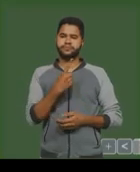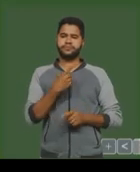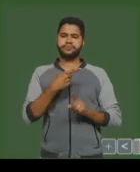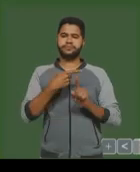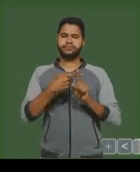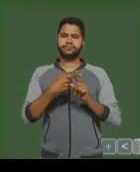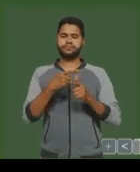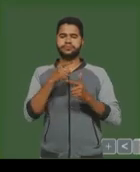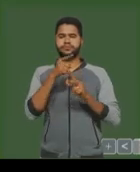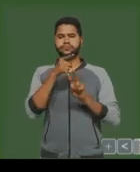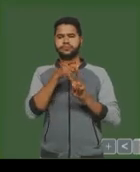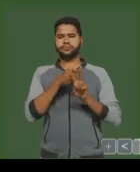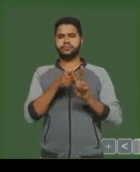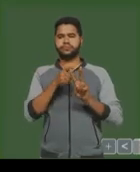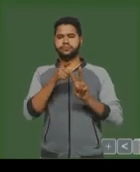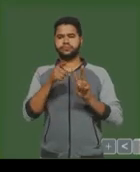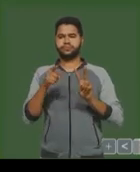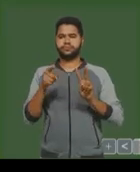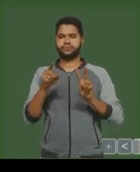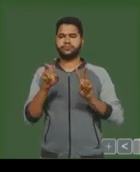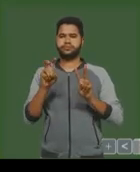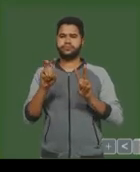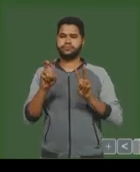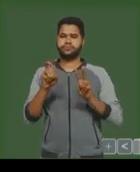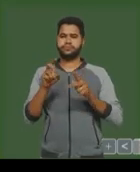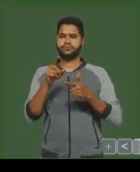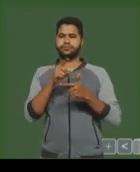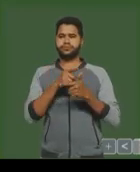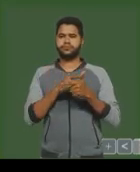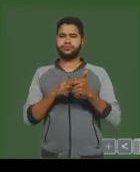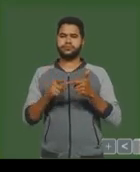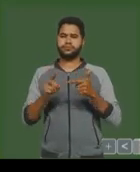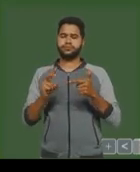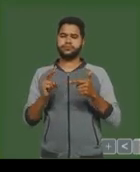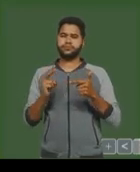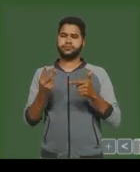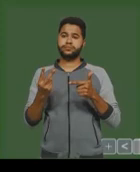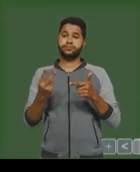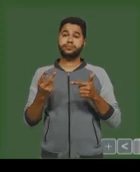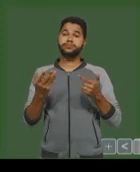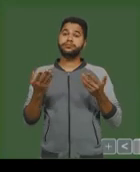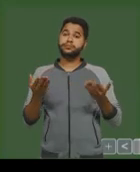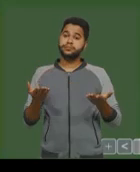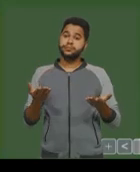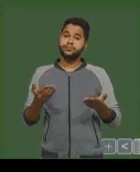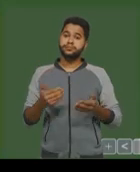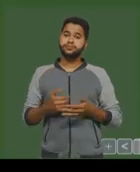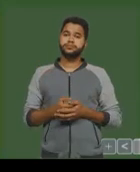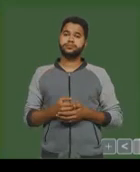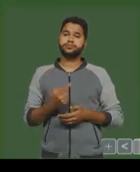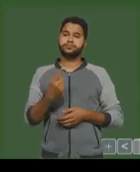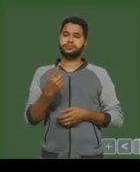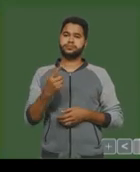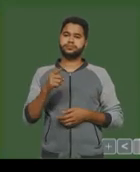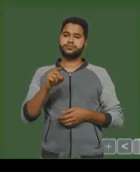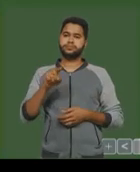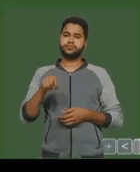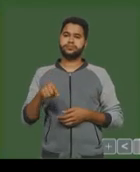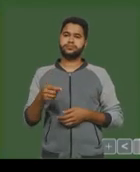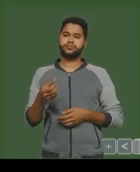raiz de 5 dividido por 2, que é